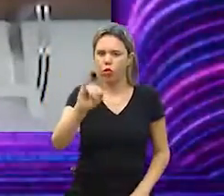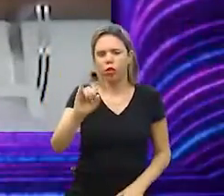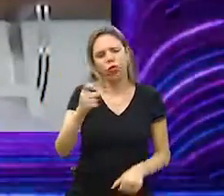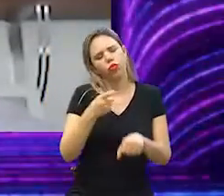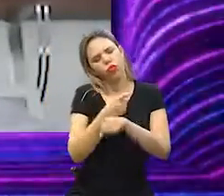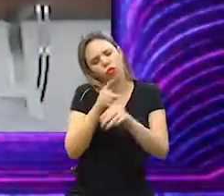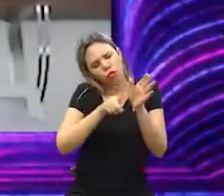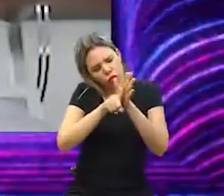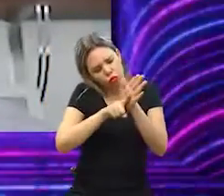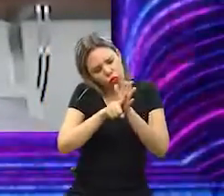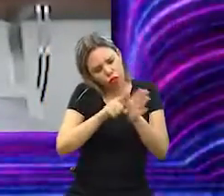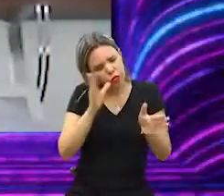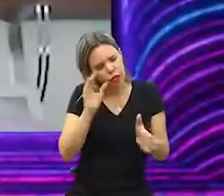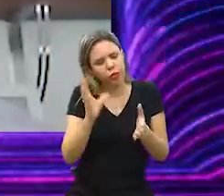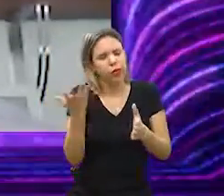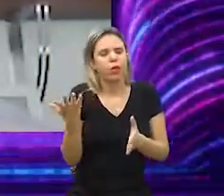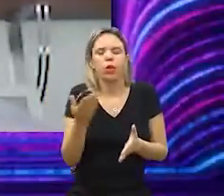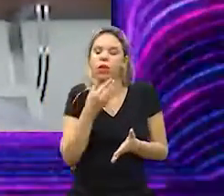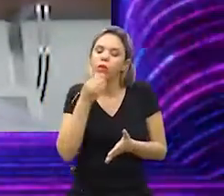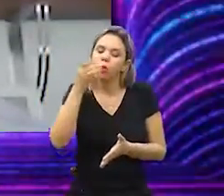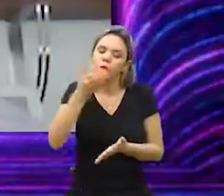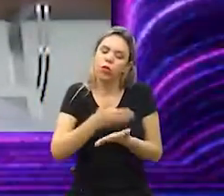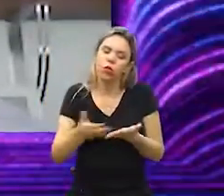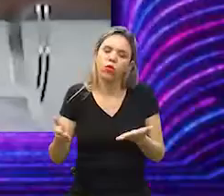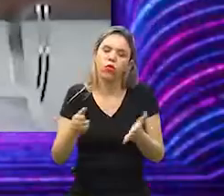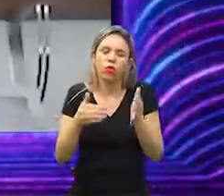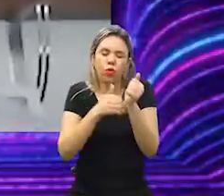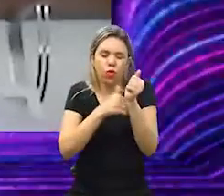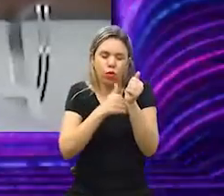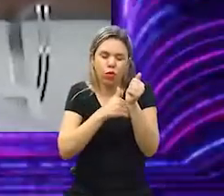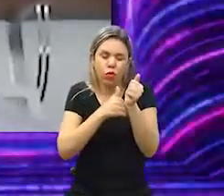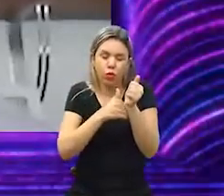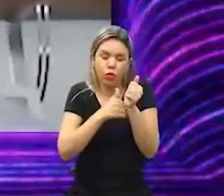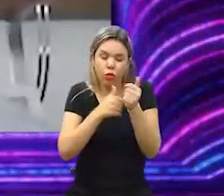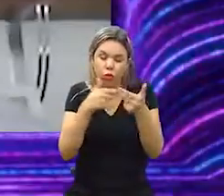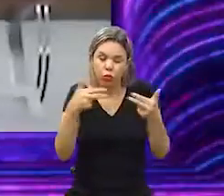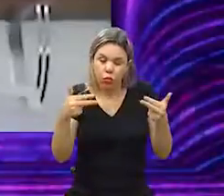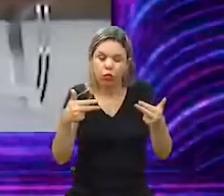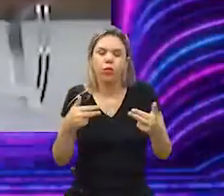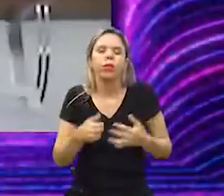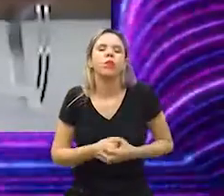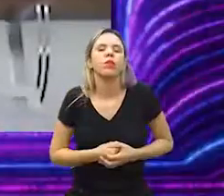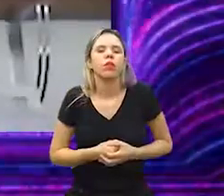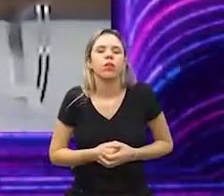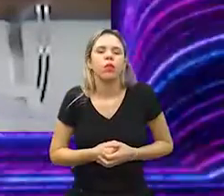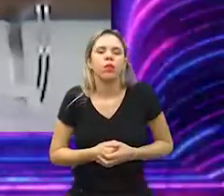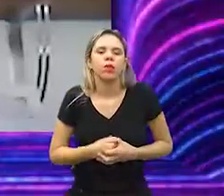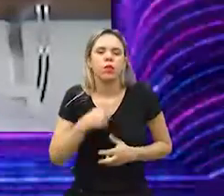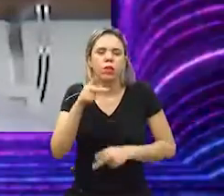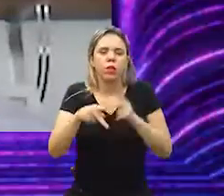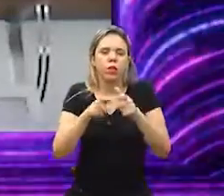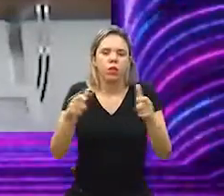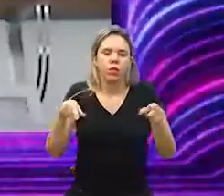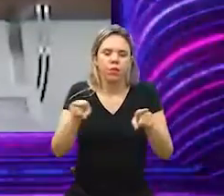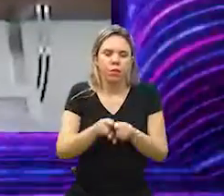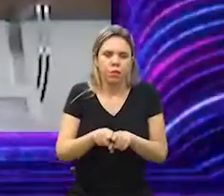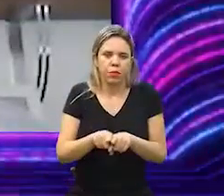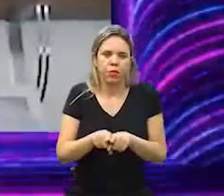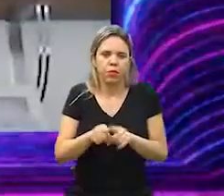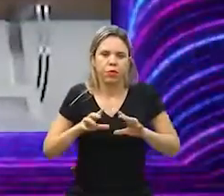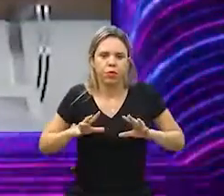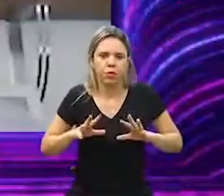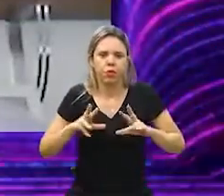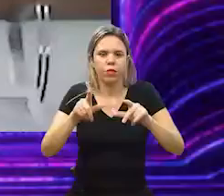que aconteceu, enfim, e daí ele começa a descobrir os segredos, os mistérios desse povoado e também